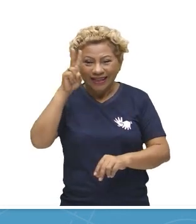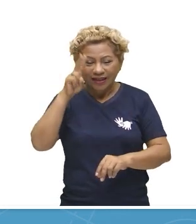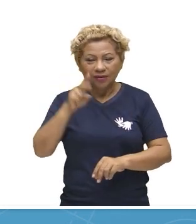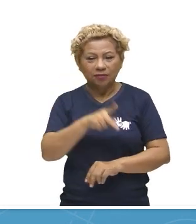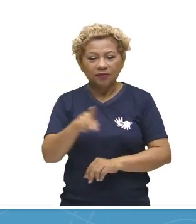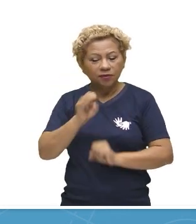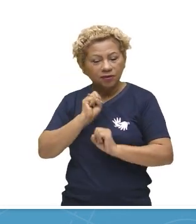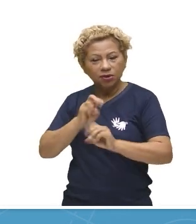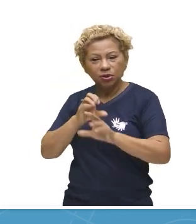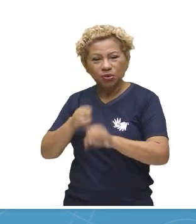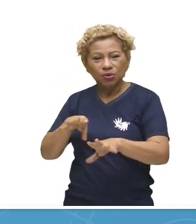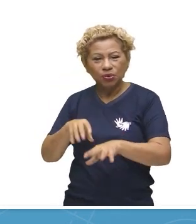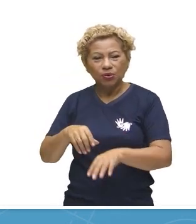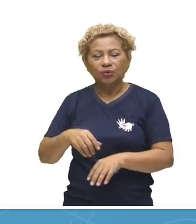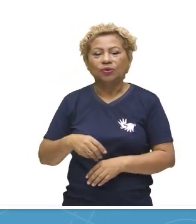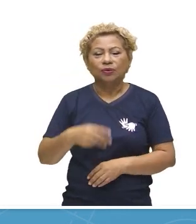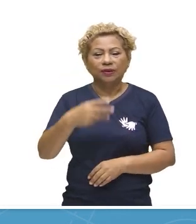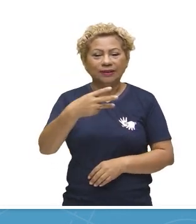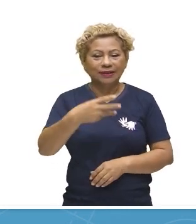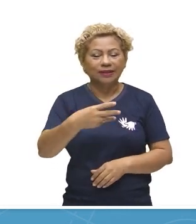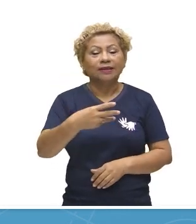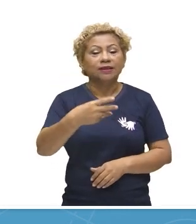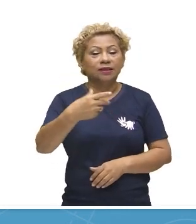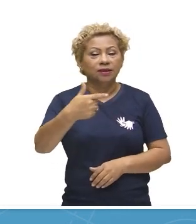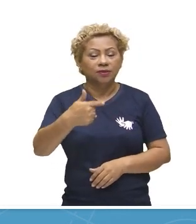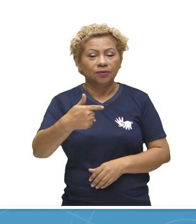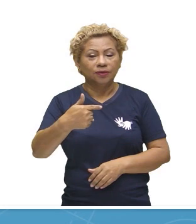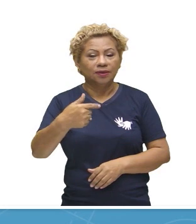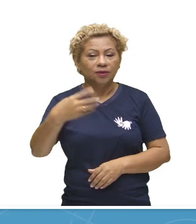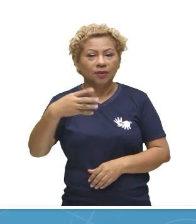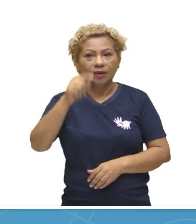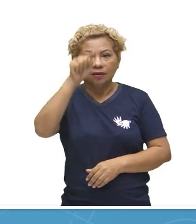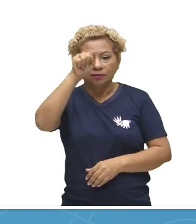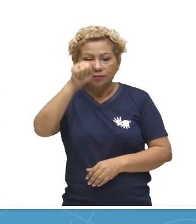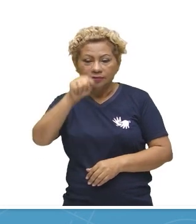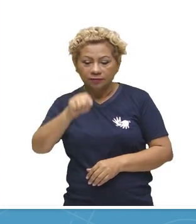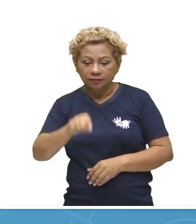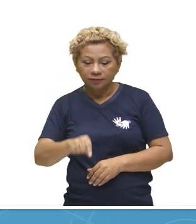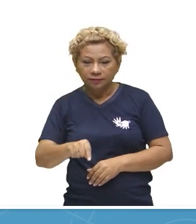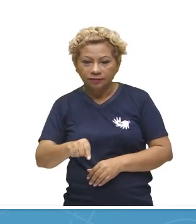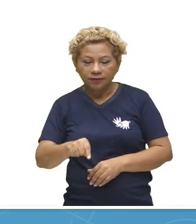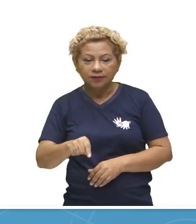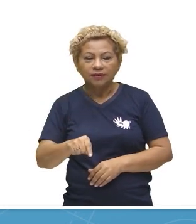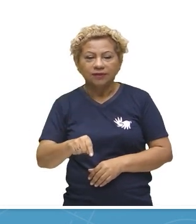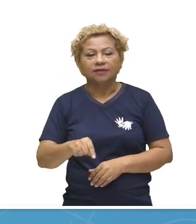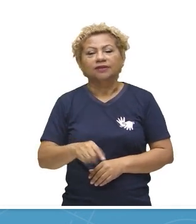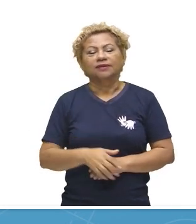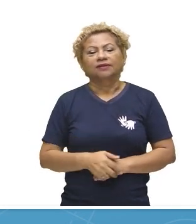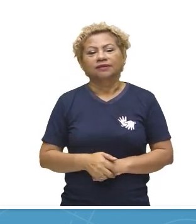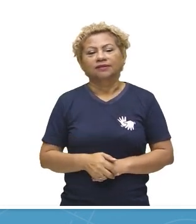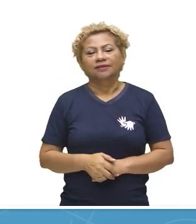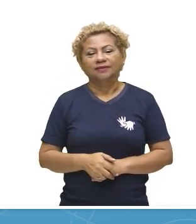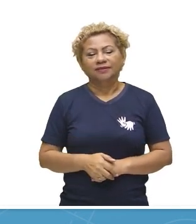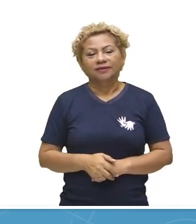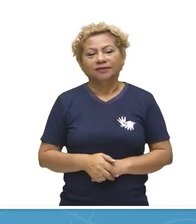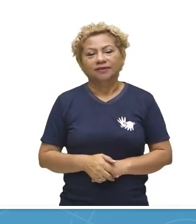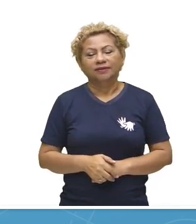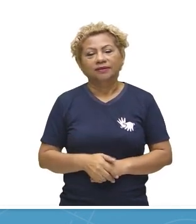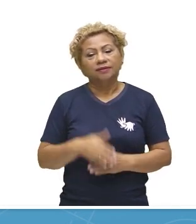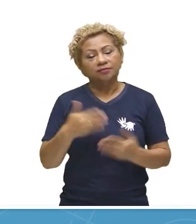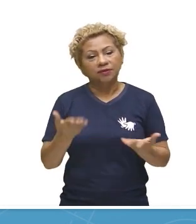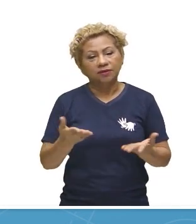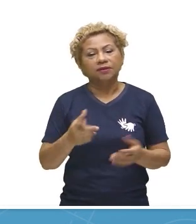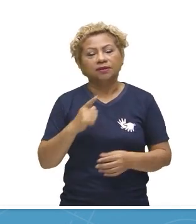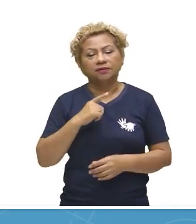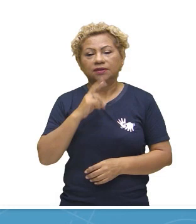de decomposição que a gente verificou, né? Ali no começo, na aula. E aí a gente vai